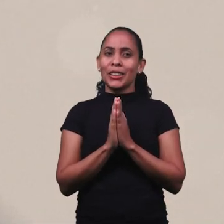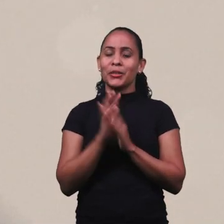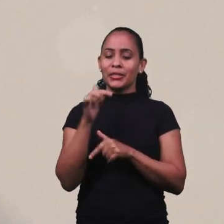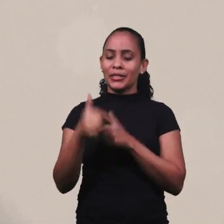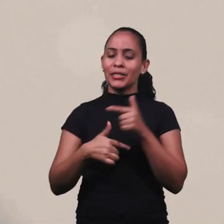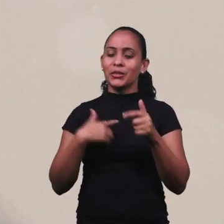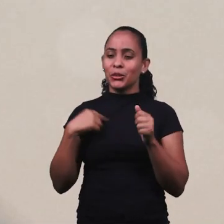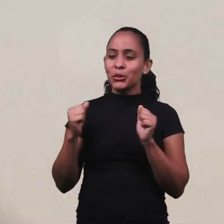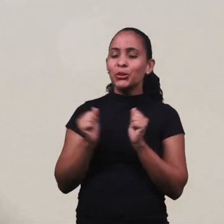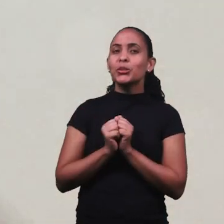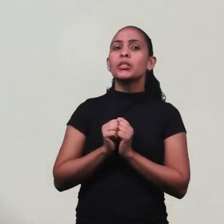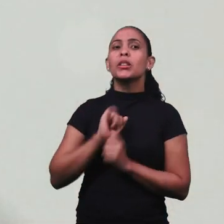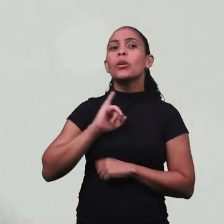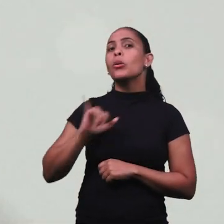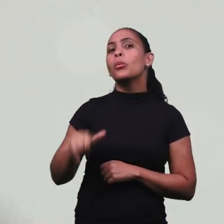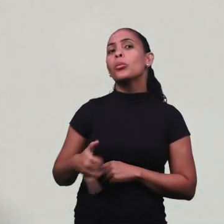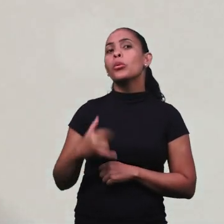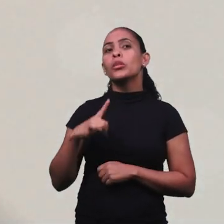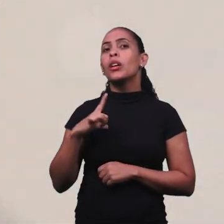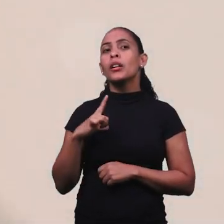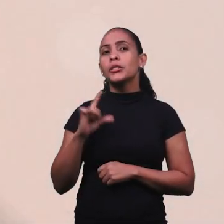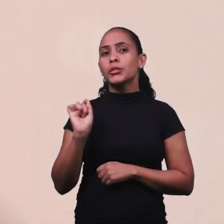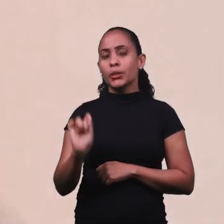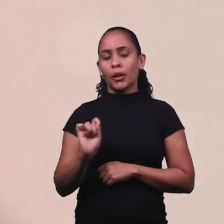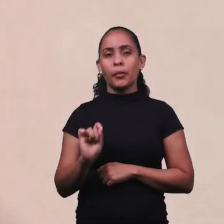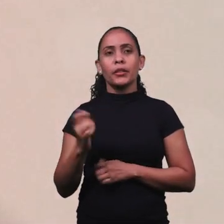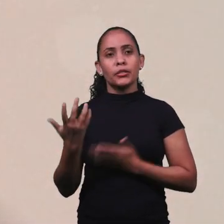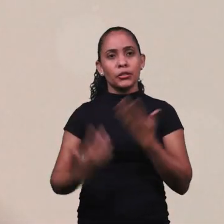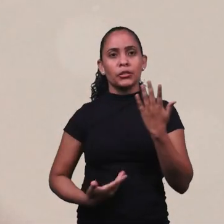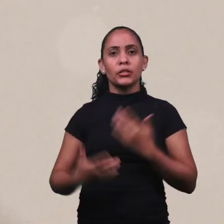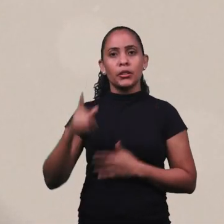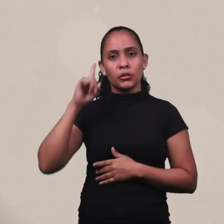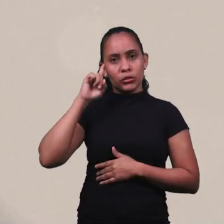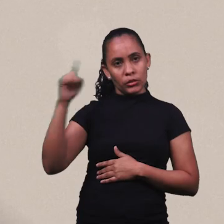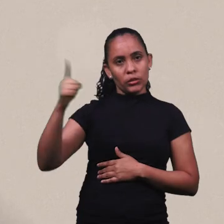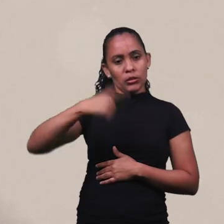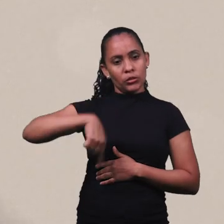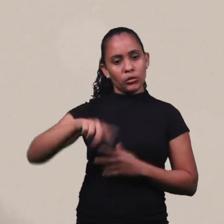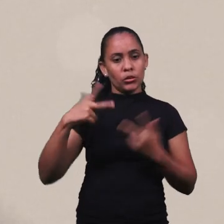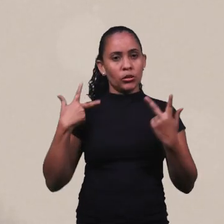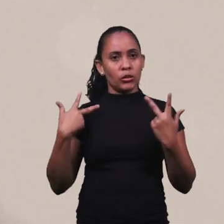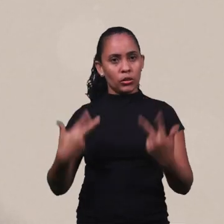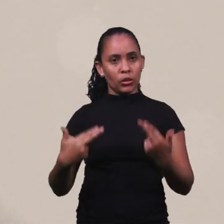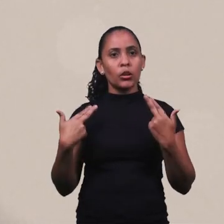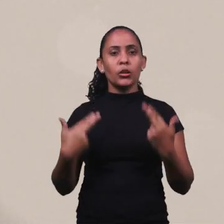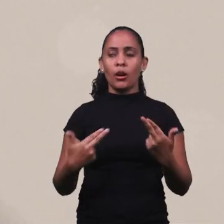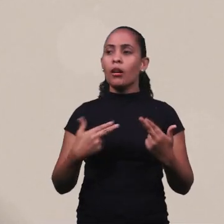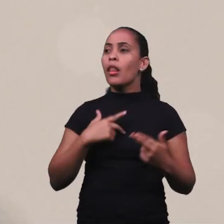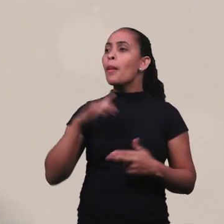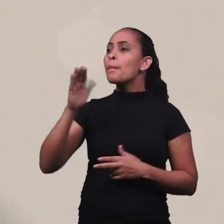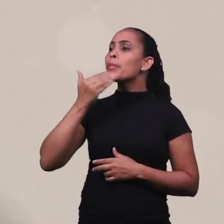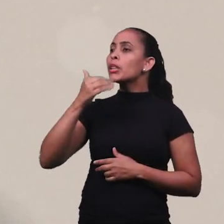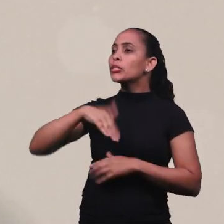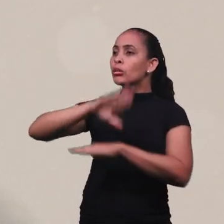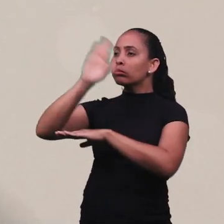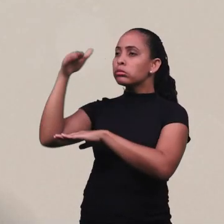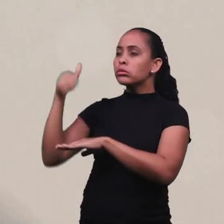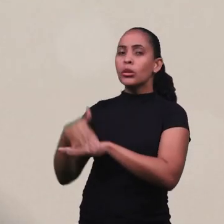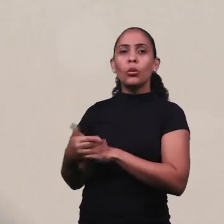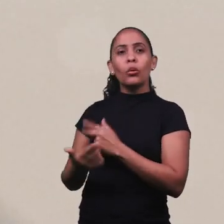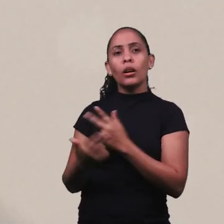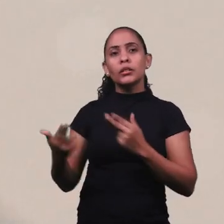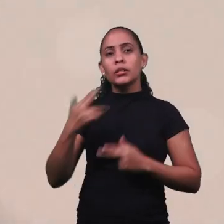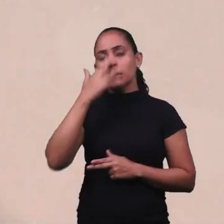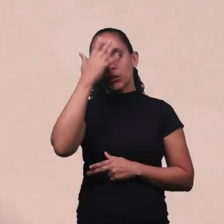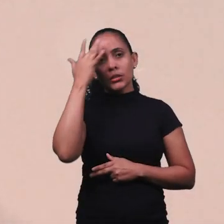ombro, dando-lhes a oportunidade também de servir ao Senhor. Assim como Caleb, dá-me as montanhas. Quantos